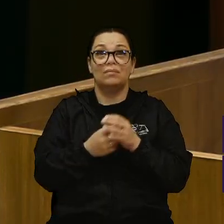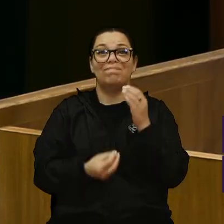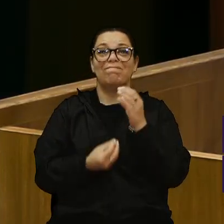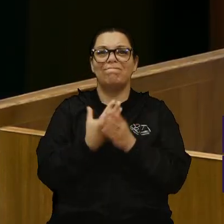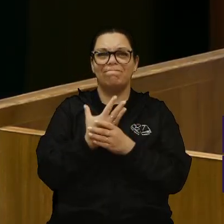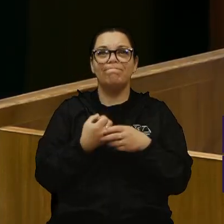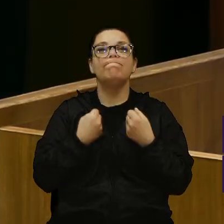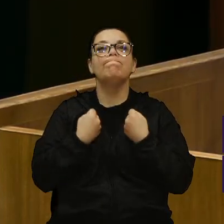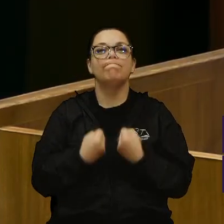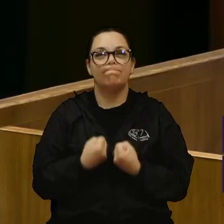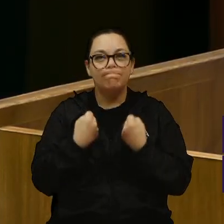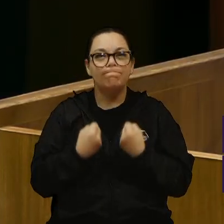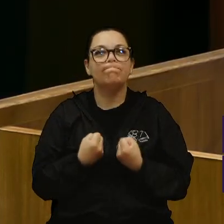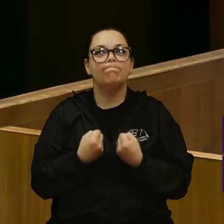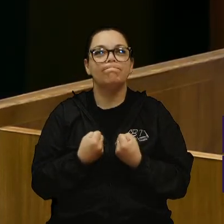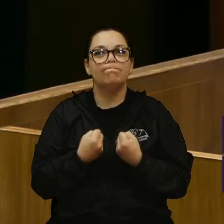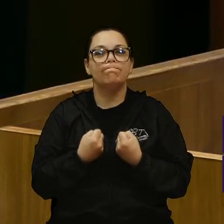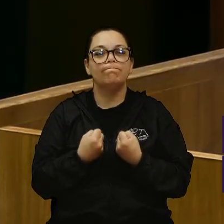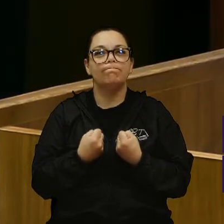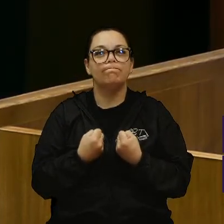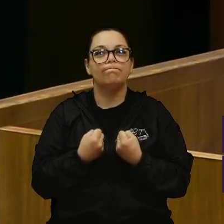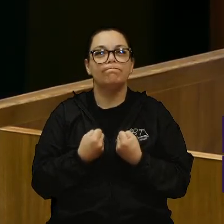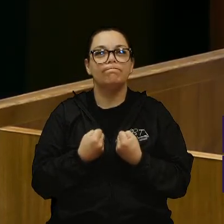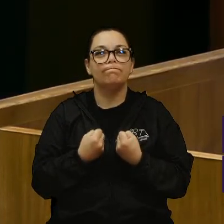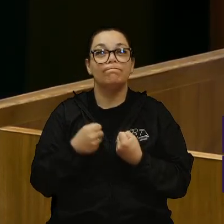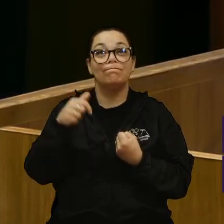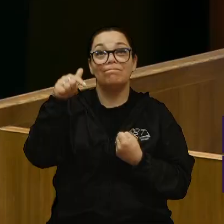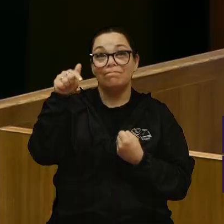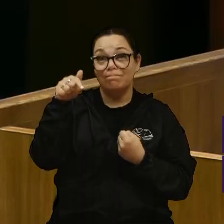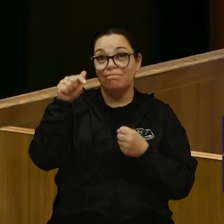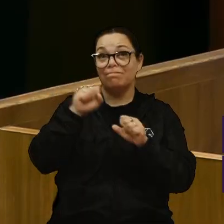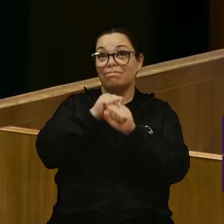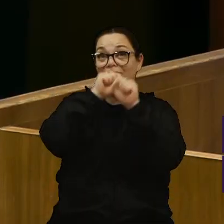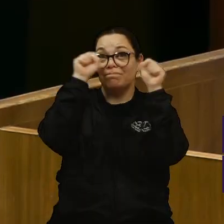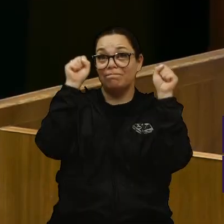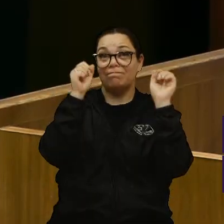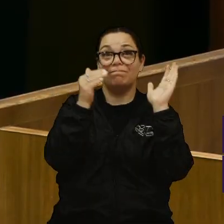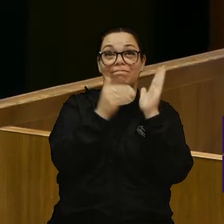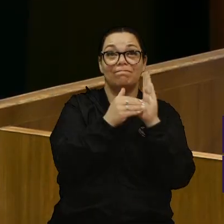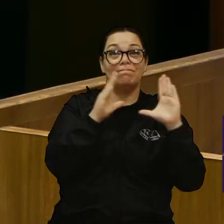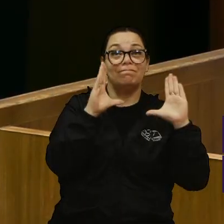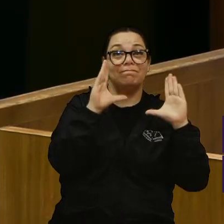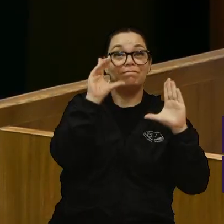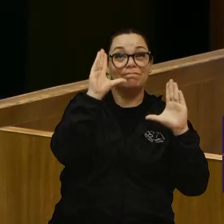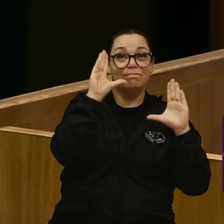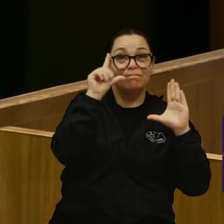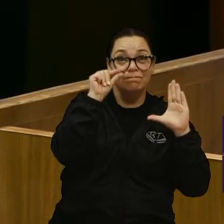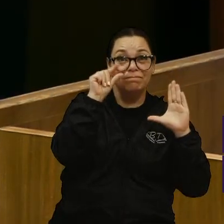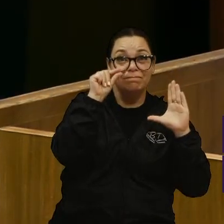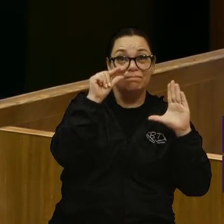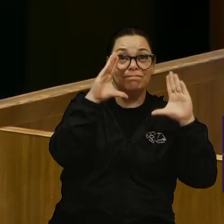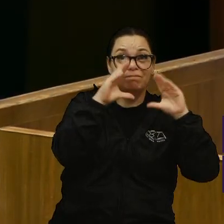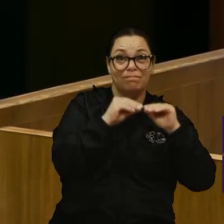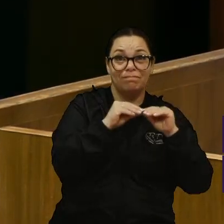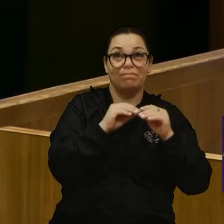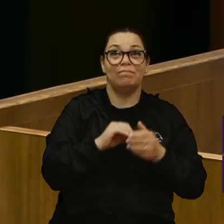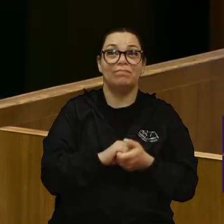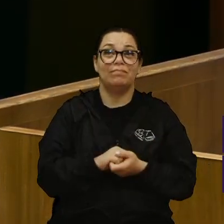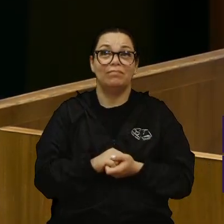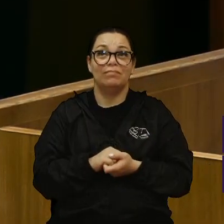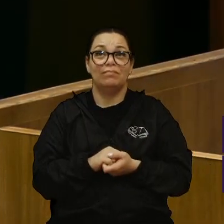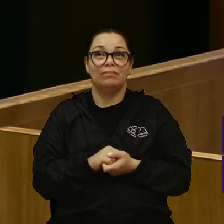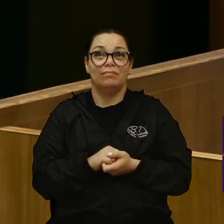pesado. Outro diz: das 7 da manhã até as 10 da noite. Tá que nem eu, né?